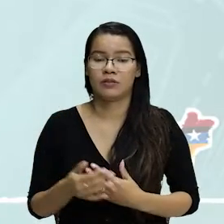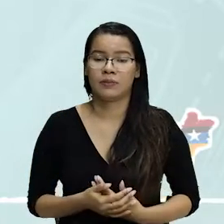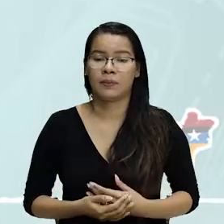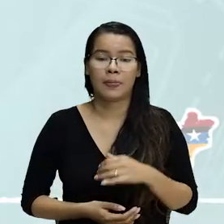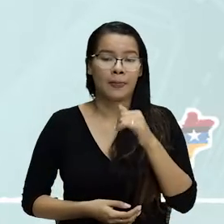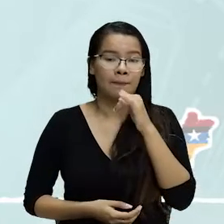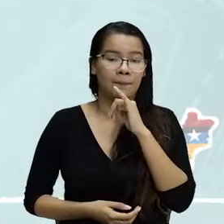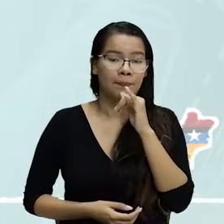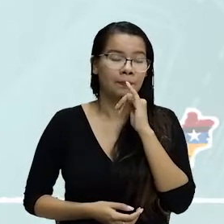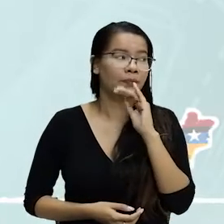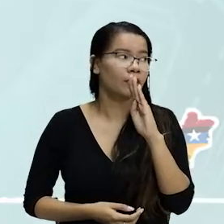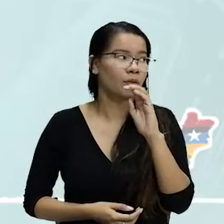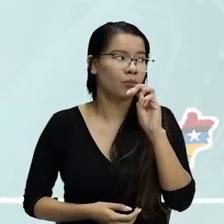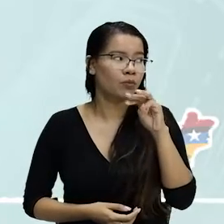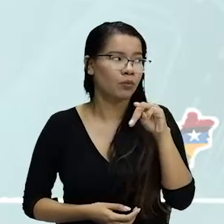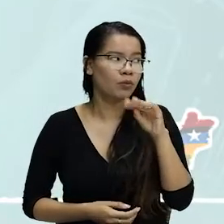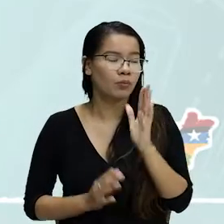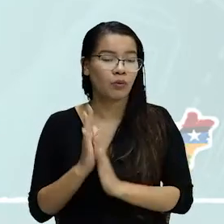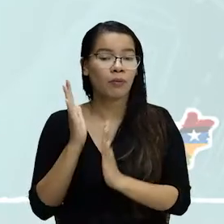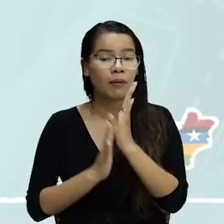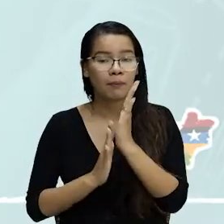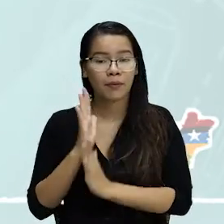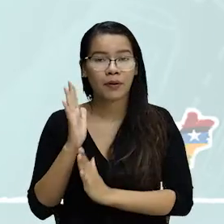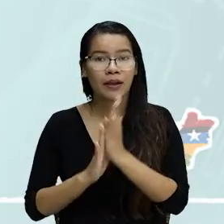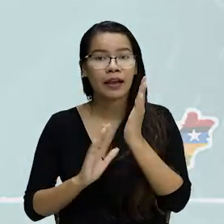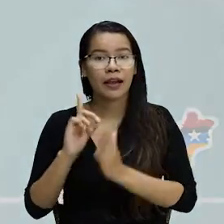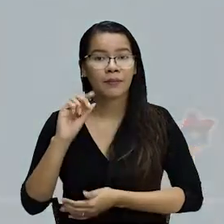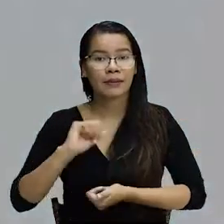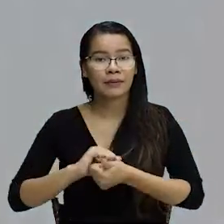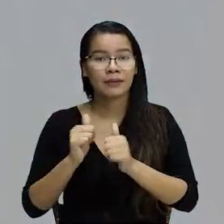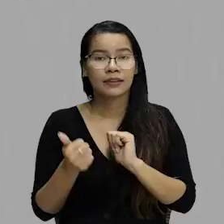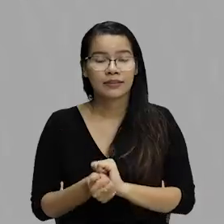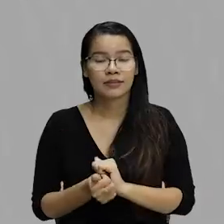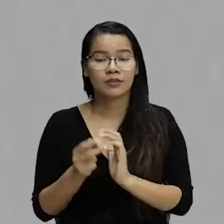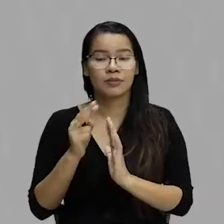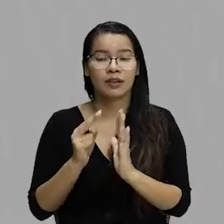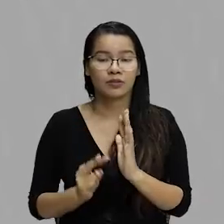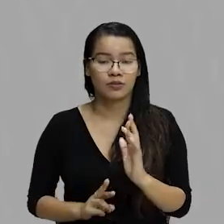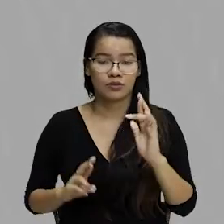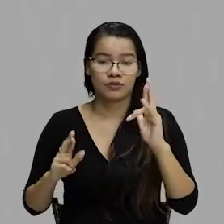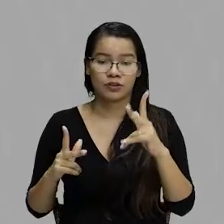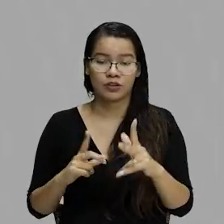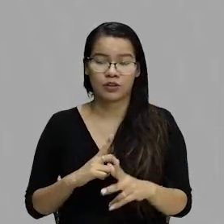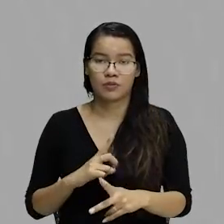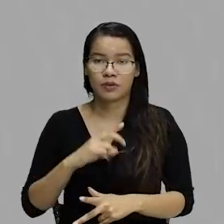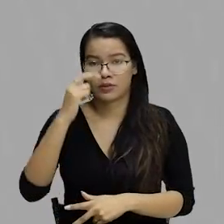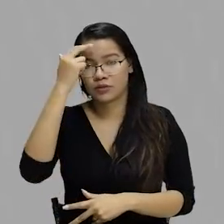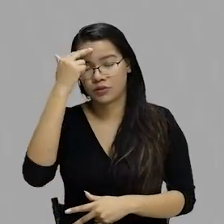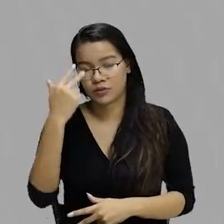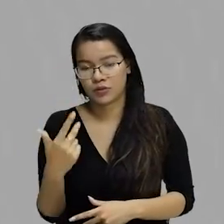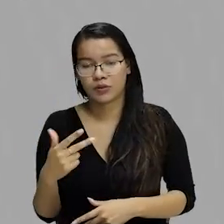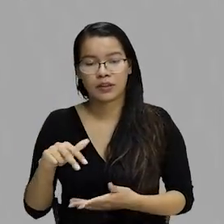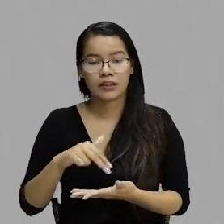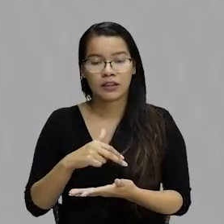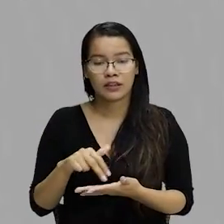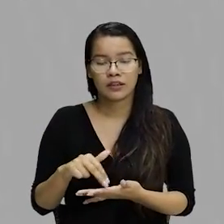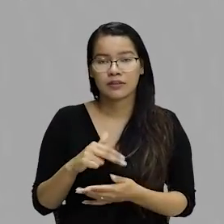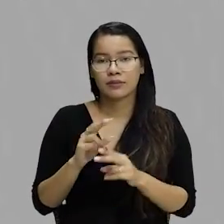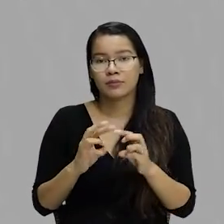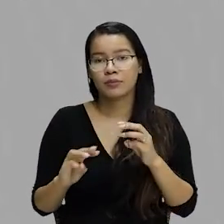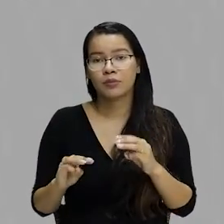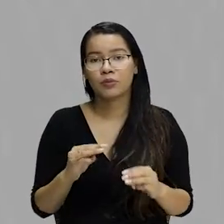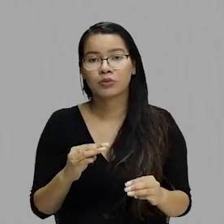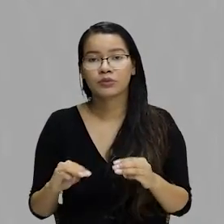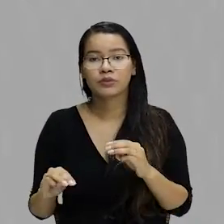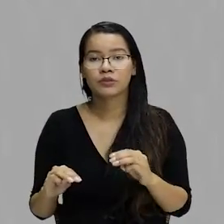representação de uma dramaturgia diferente. Eu não tenho só uma história. Eu tenho uma história e eu tenho dança, eu tenho música, eu tenho tudo inserido,